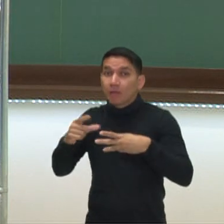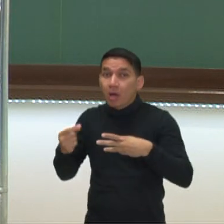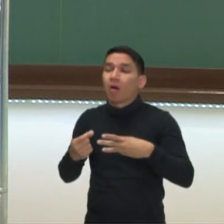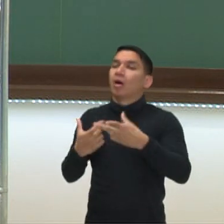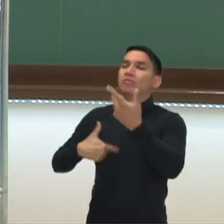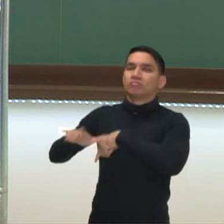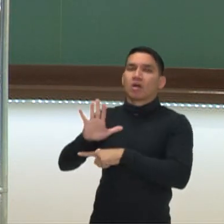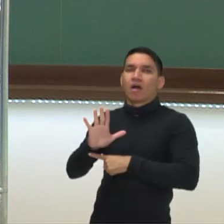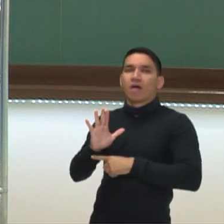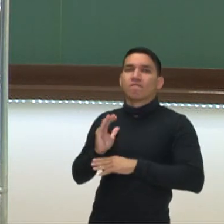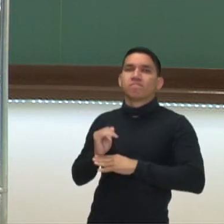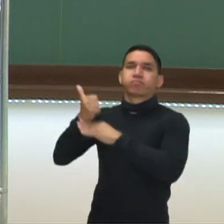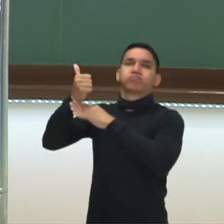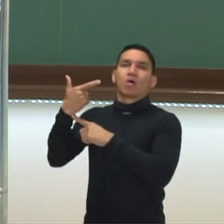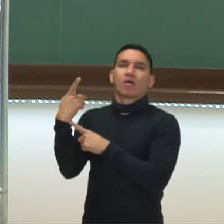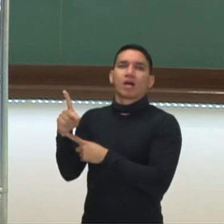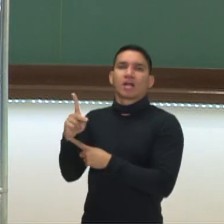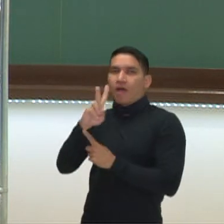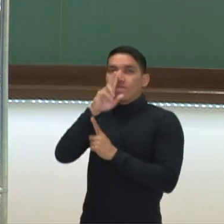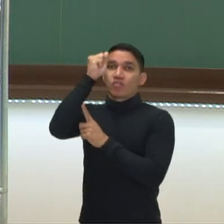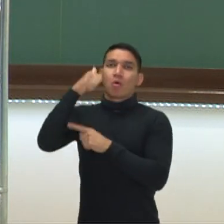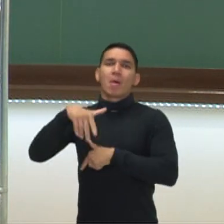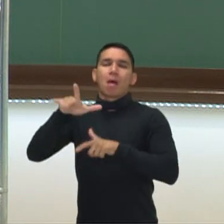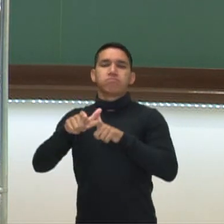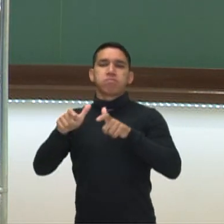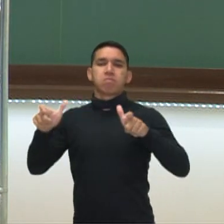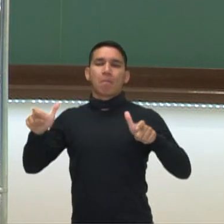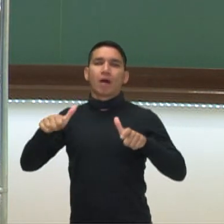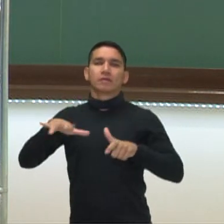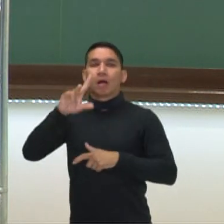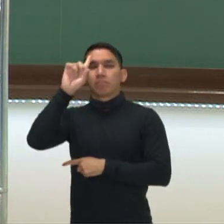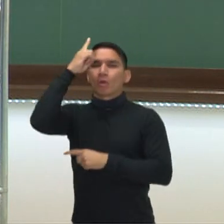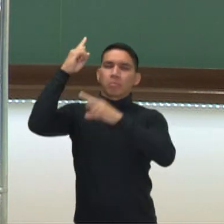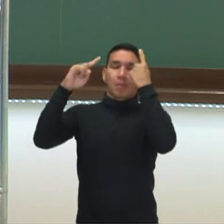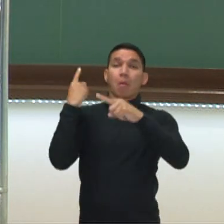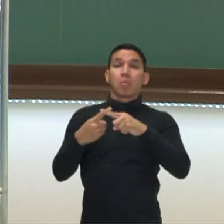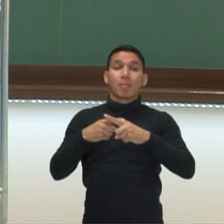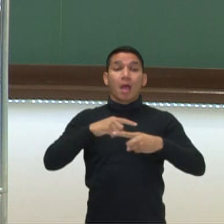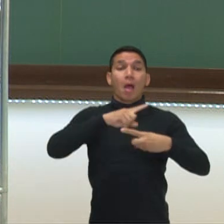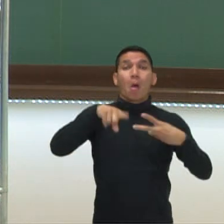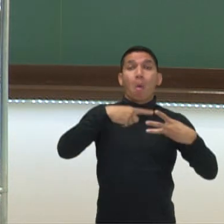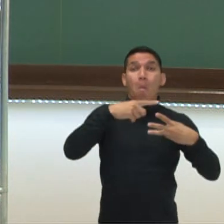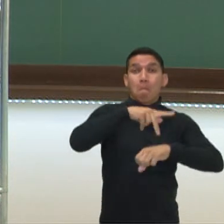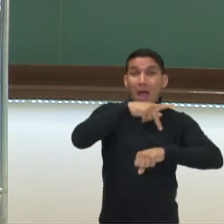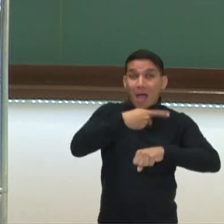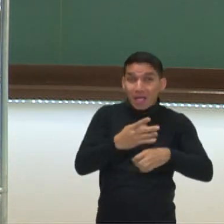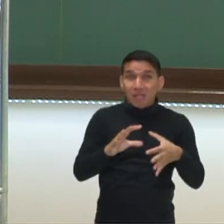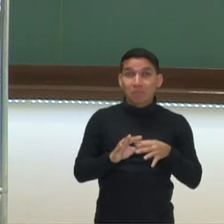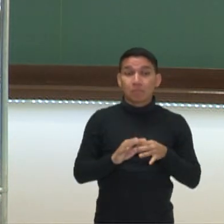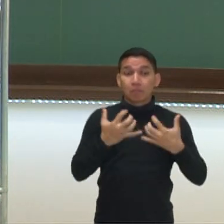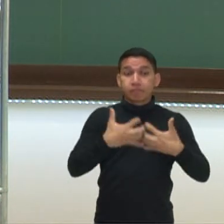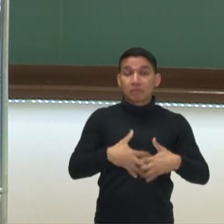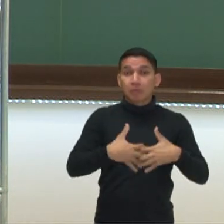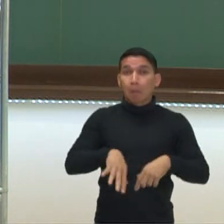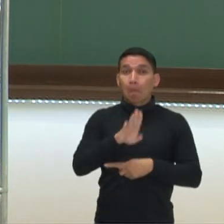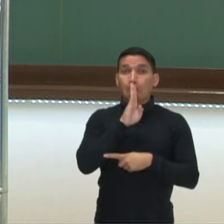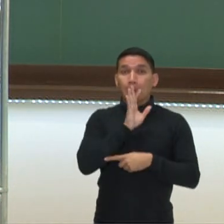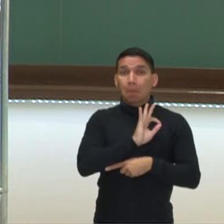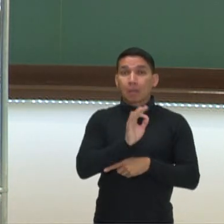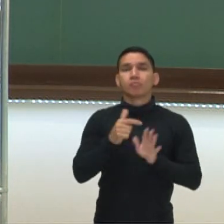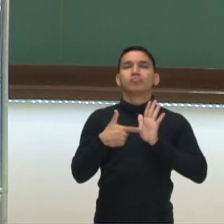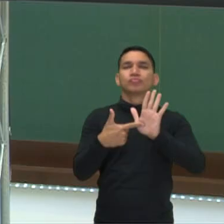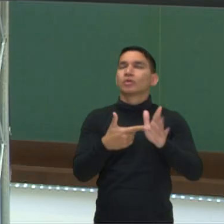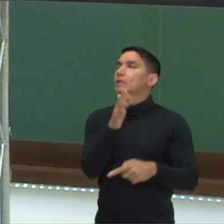ideias fascistas da Alemanha e da Itália cresceram com essa inoperância dos demais países. E aí, a imagem para